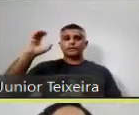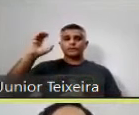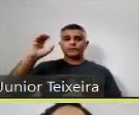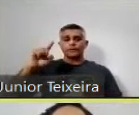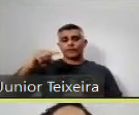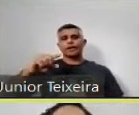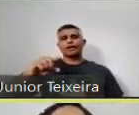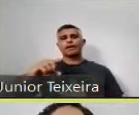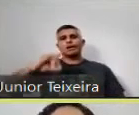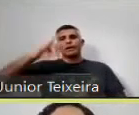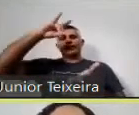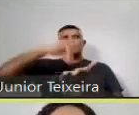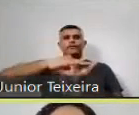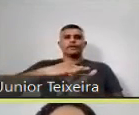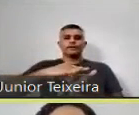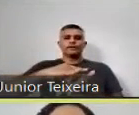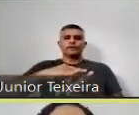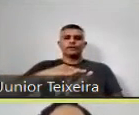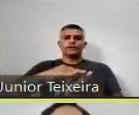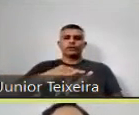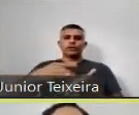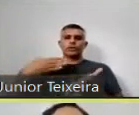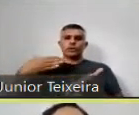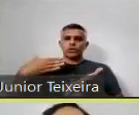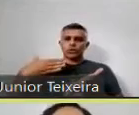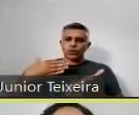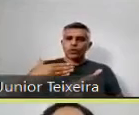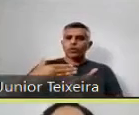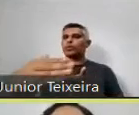ele parte dos casos singulares. Então, a minha